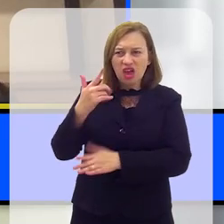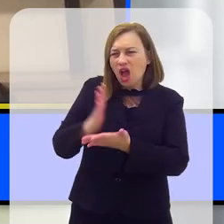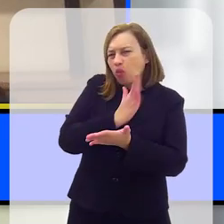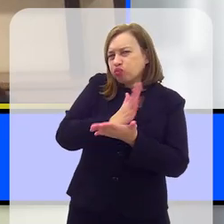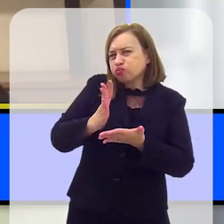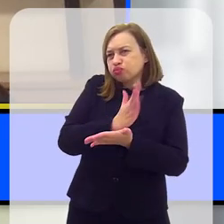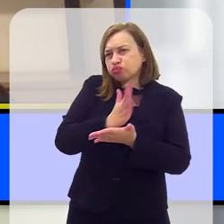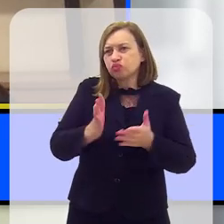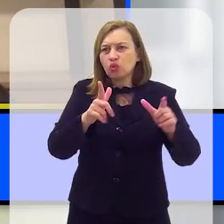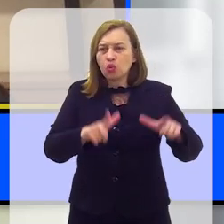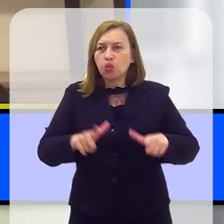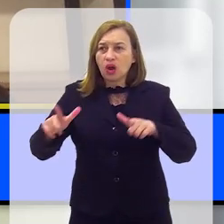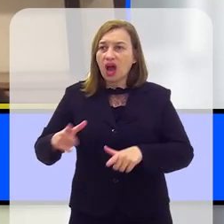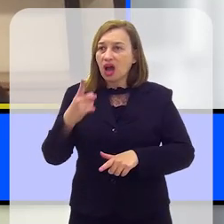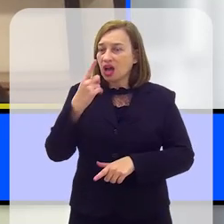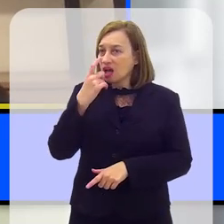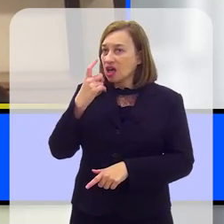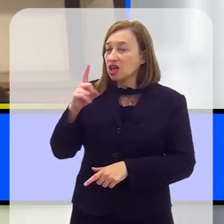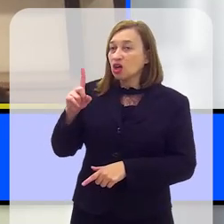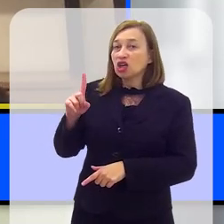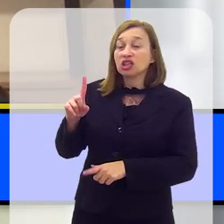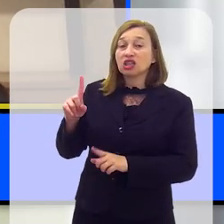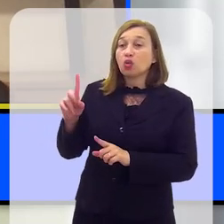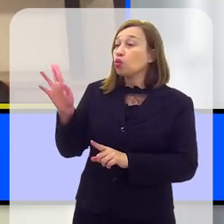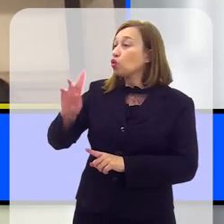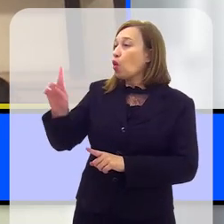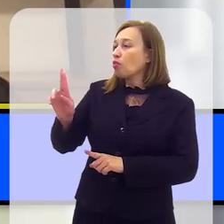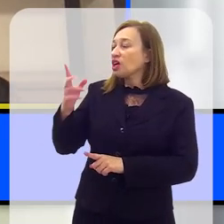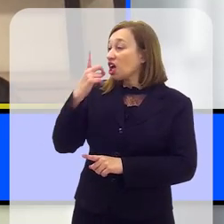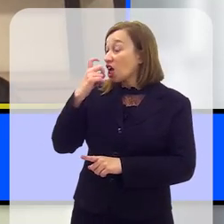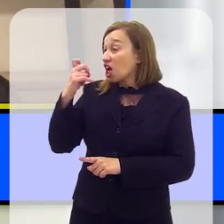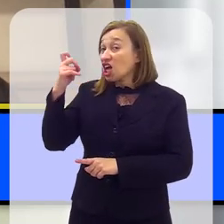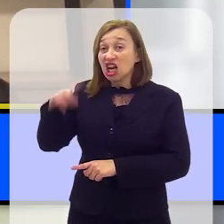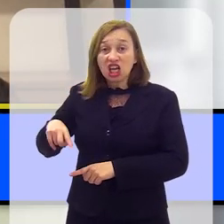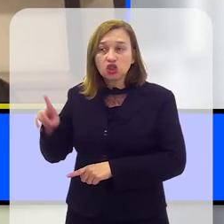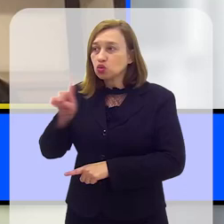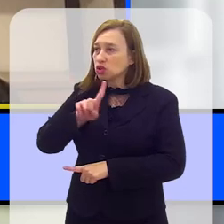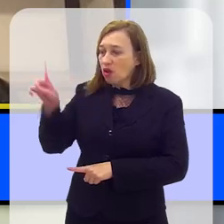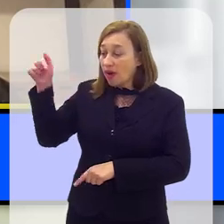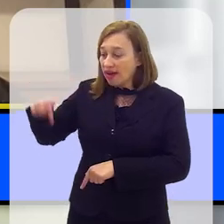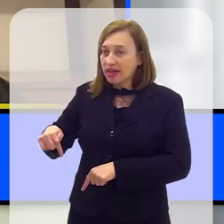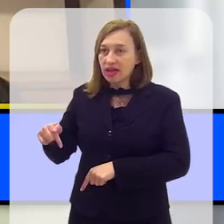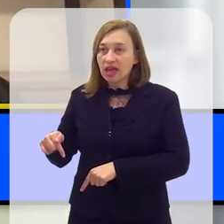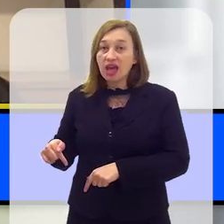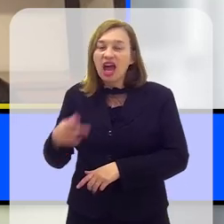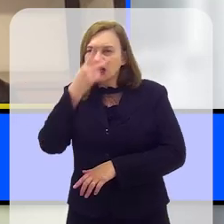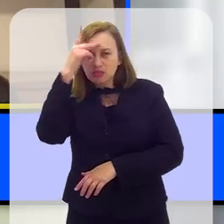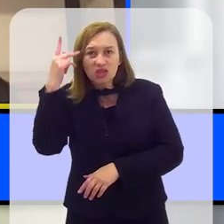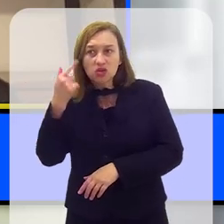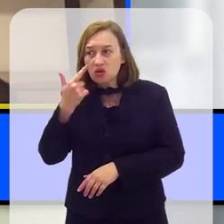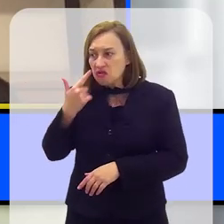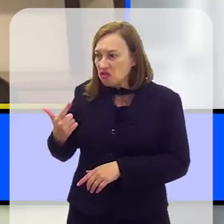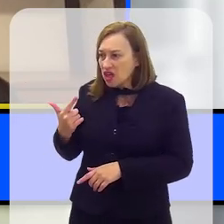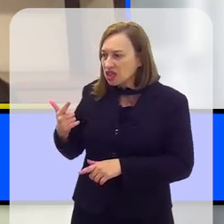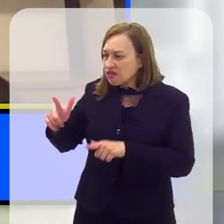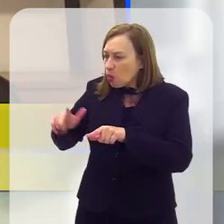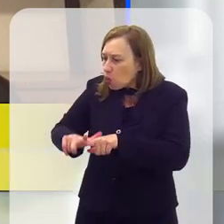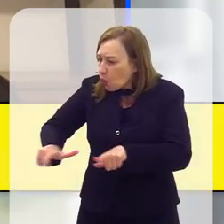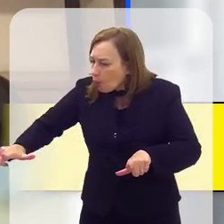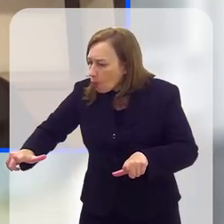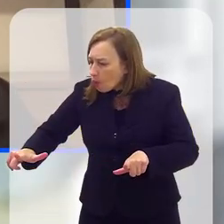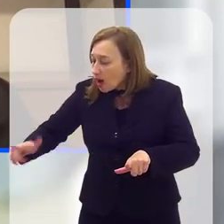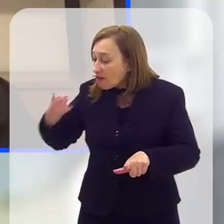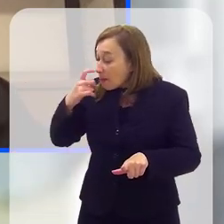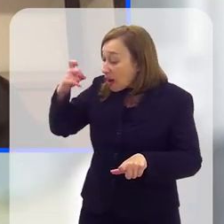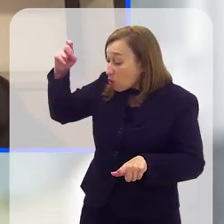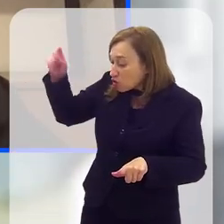você vê que tem alguns lugares que tem escrito assim, não jogue lixo aqui. Porque as pessoas, onde elas veem um espaço que não tenha nada, elas vão jogar o